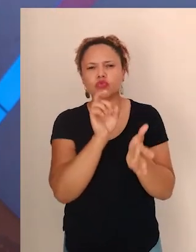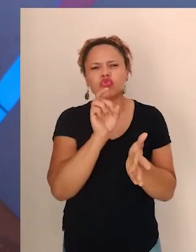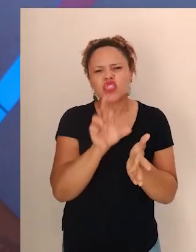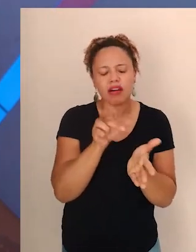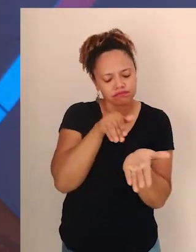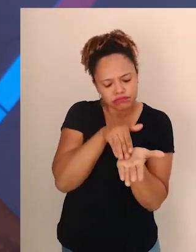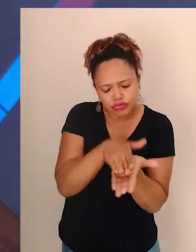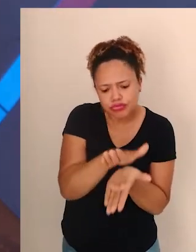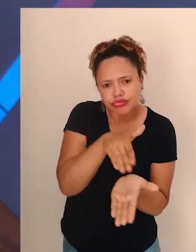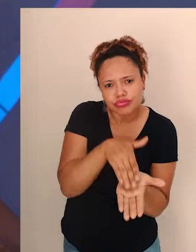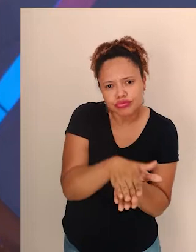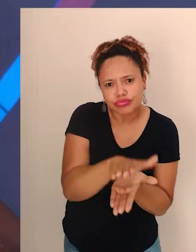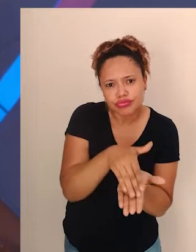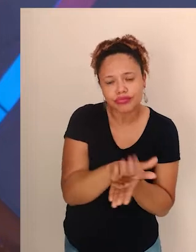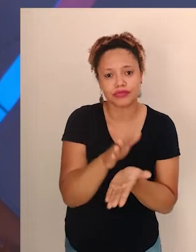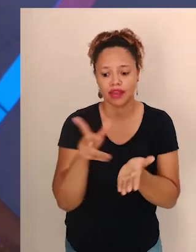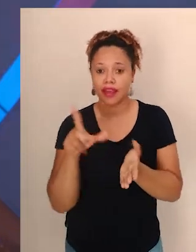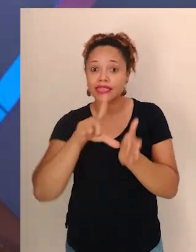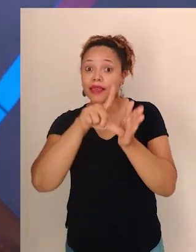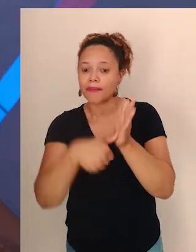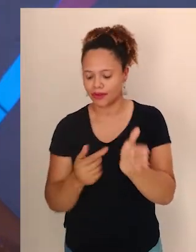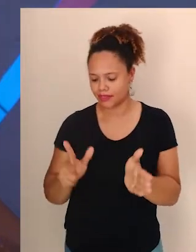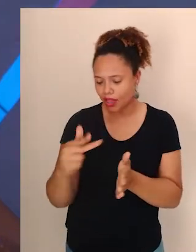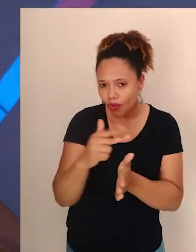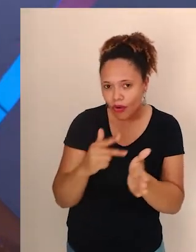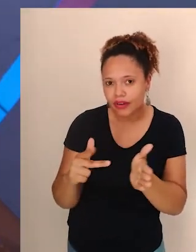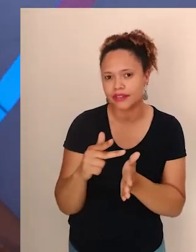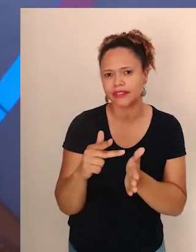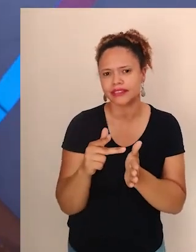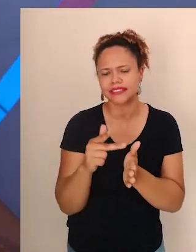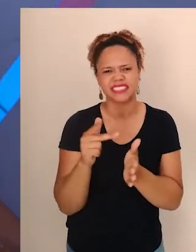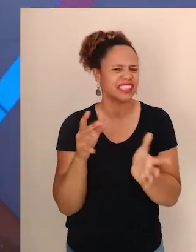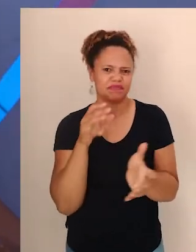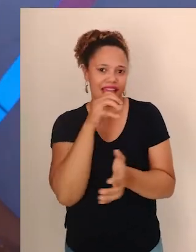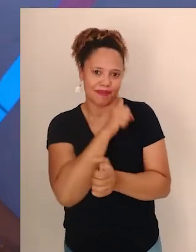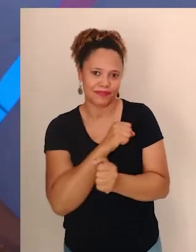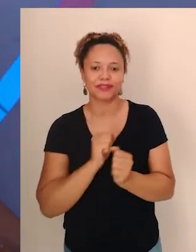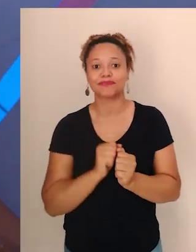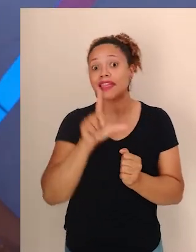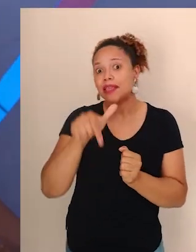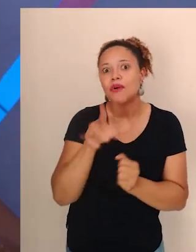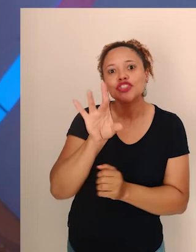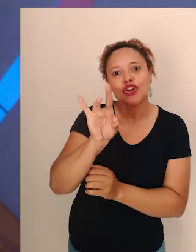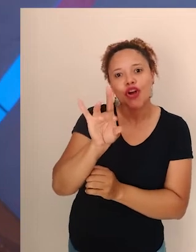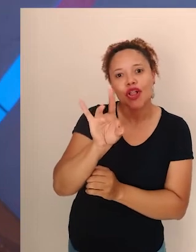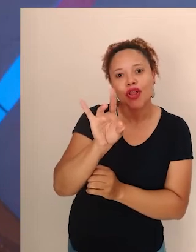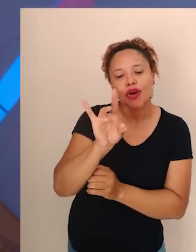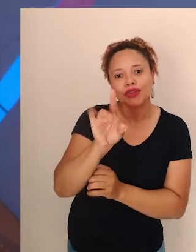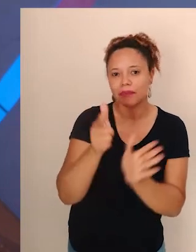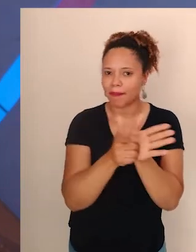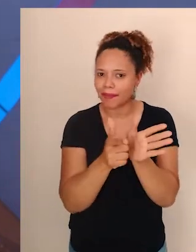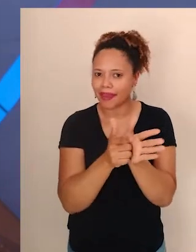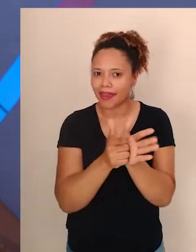só imprimir e recortar. Nem precisa ser certinho, porque vocês vão colar isso em uma folha de papel cartão. Com eles já colados na